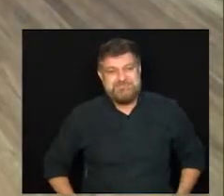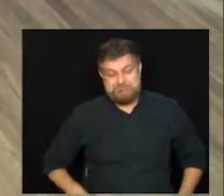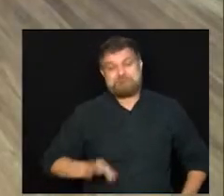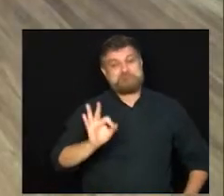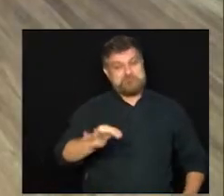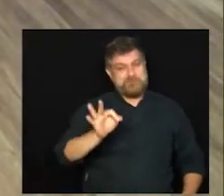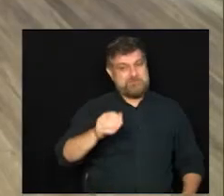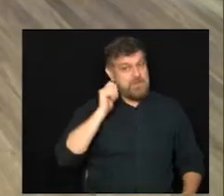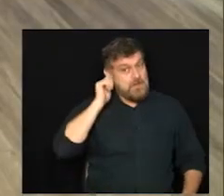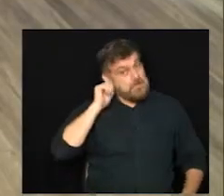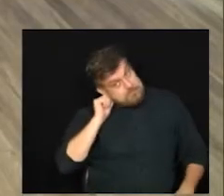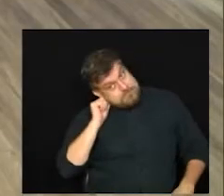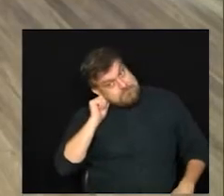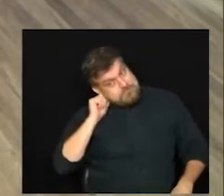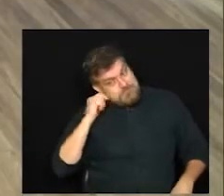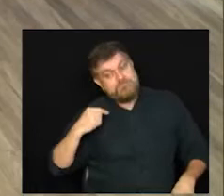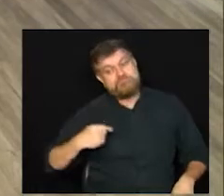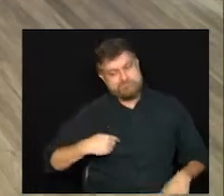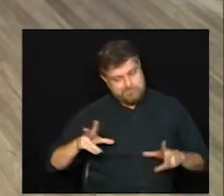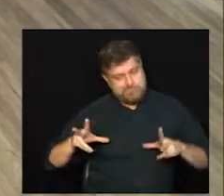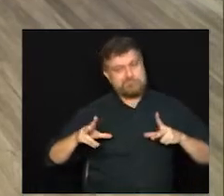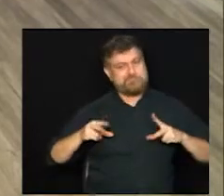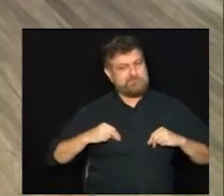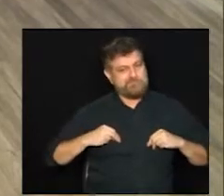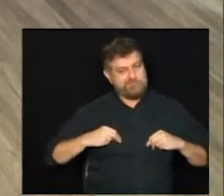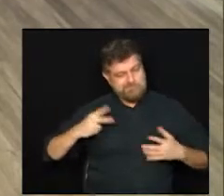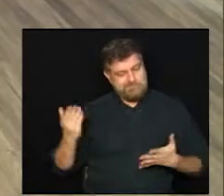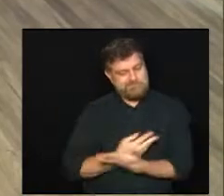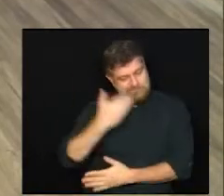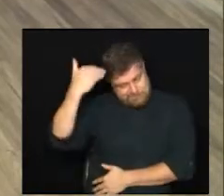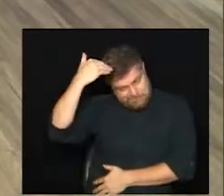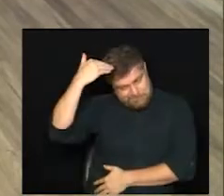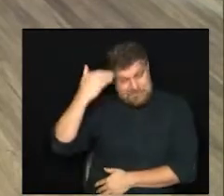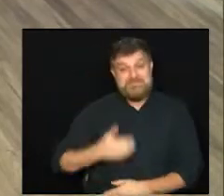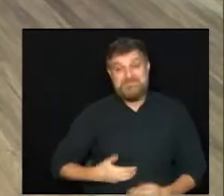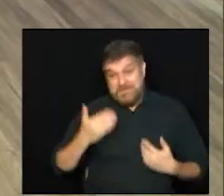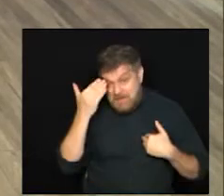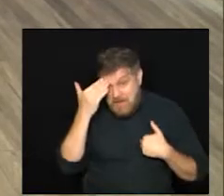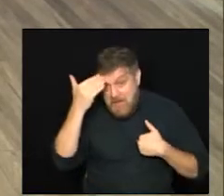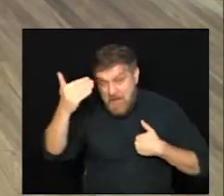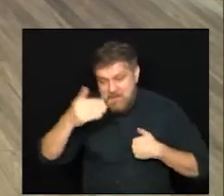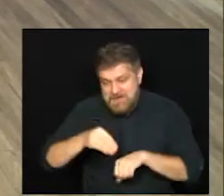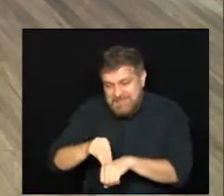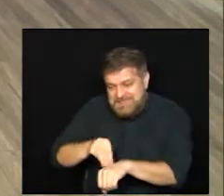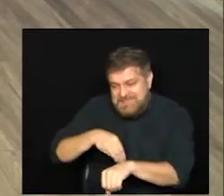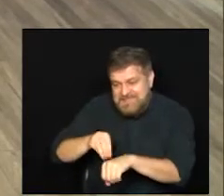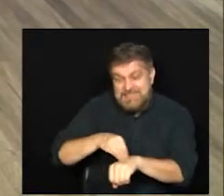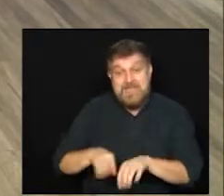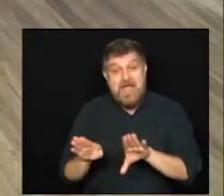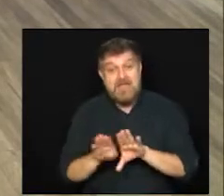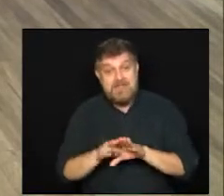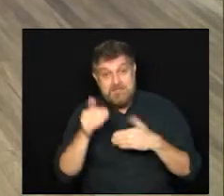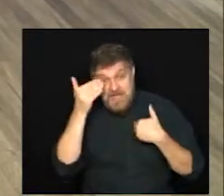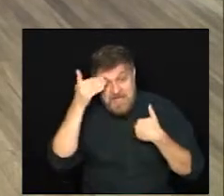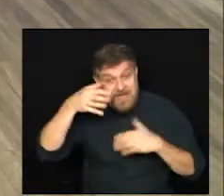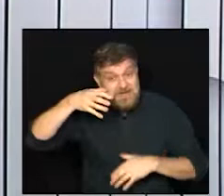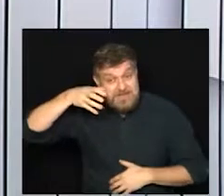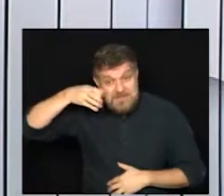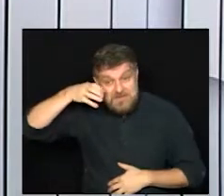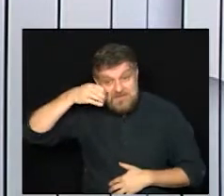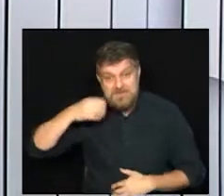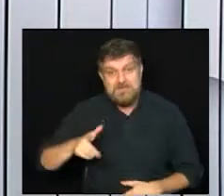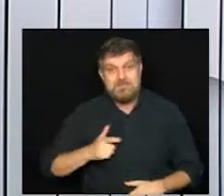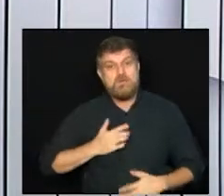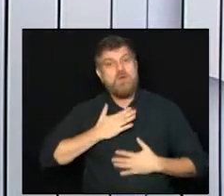aí, ó, puxão de orelha merecido. Muito obrigado, Marcela, por todas as informações. Ao nosso repórter André Aranha,